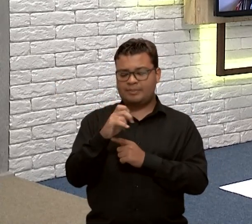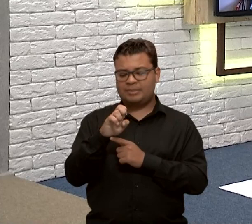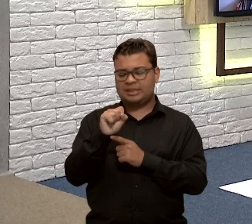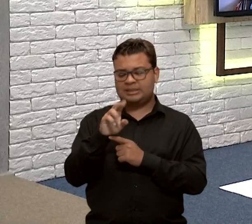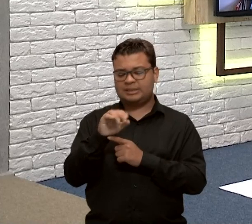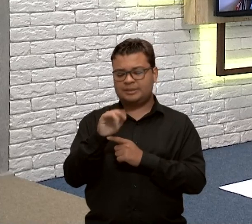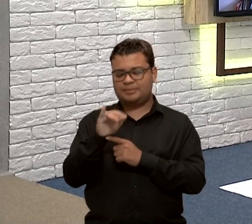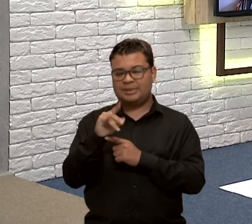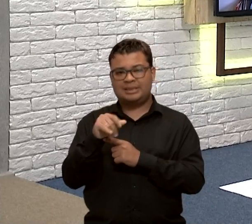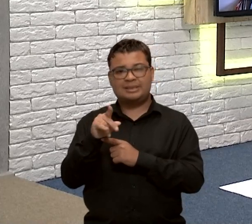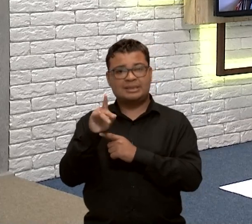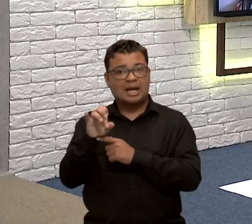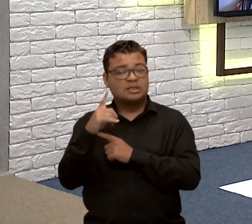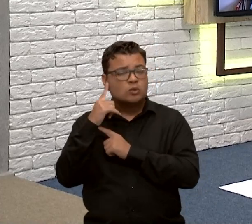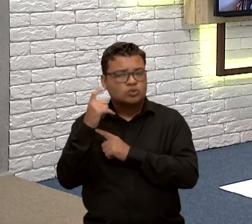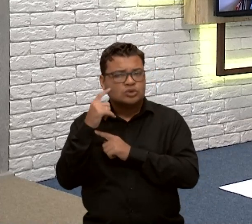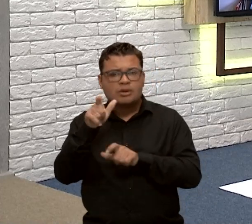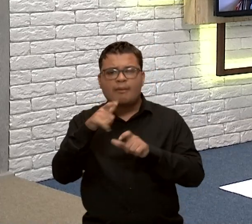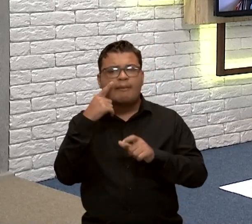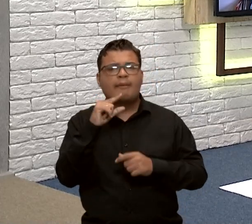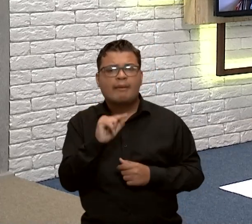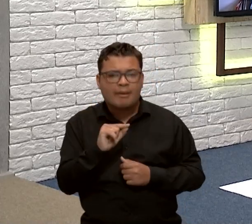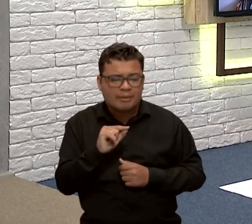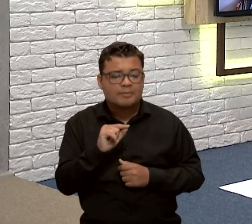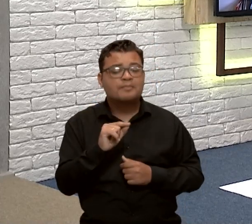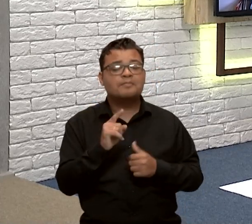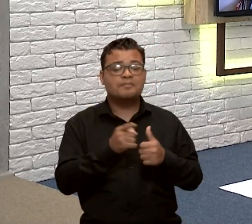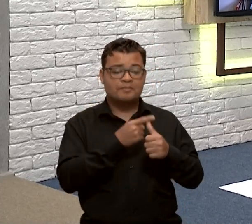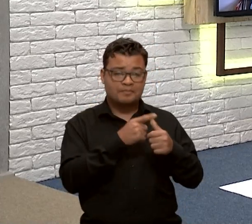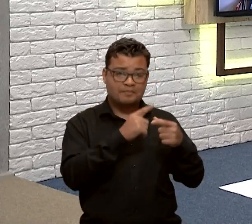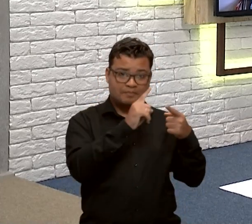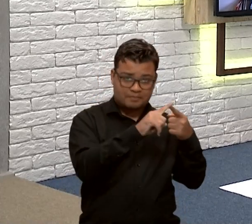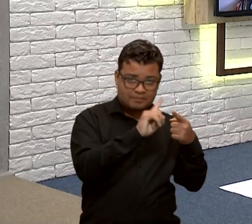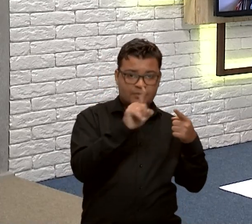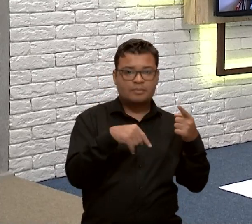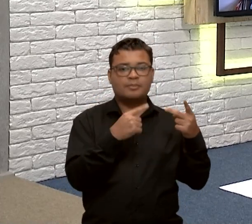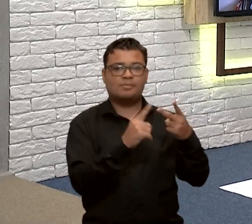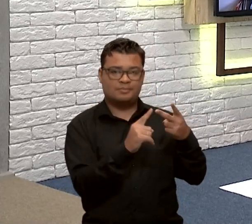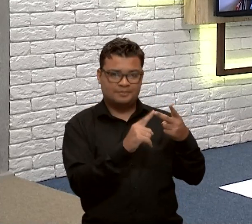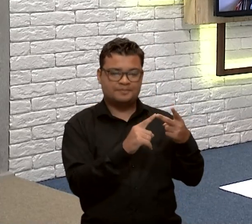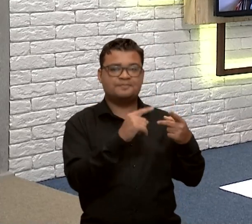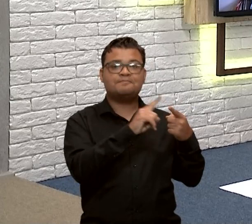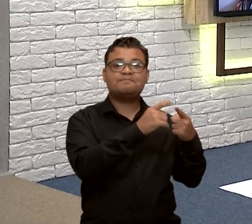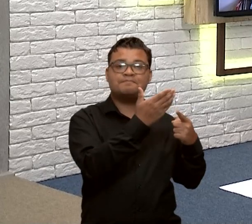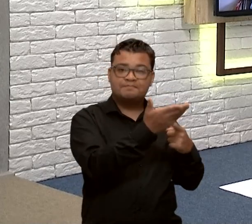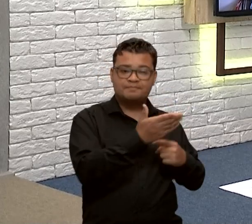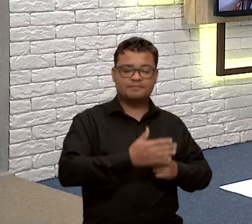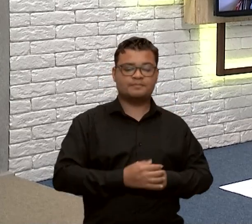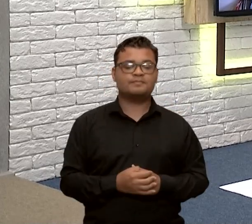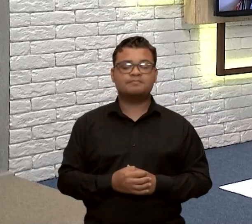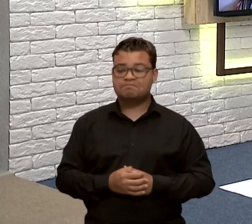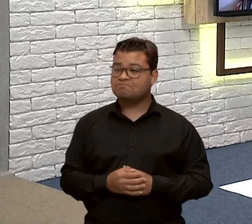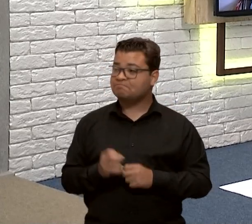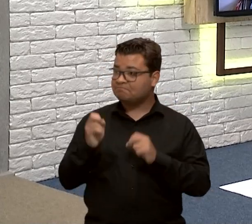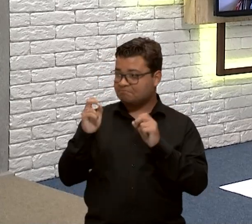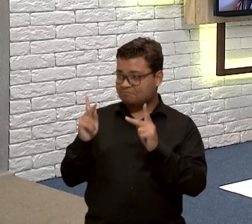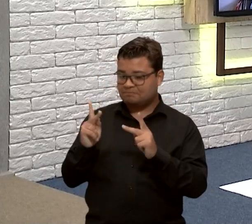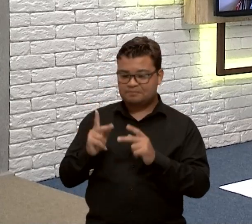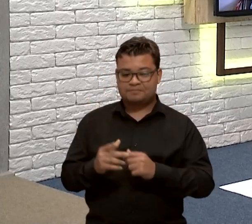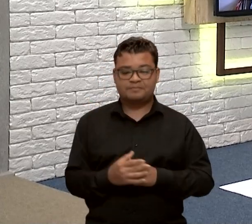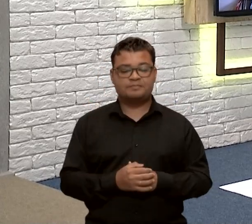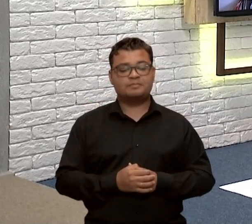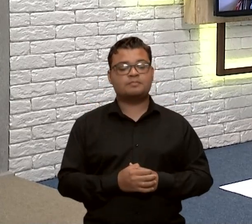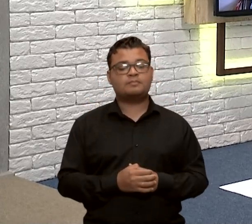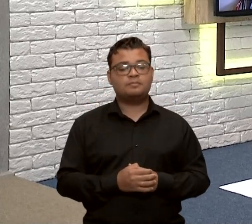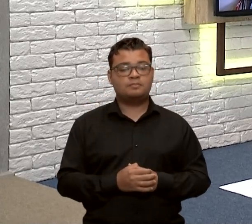pudesse explicar um pouquinho mais. Vou começar com você, Guilherme, e depois passo a palavra para a Ana. Ok.